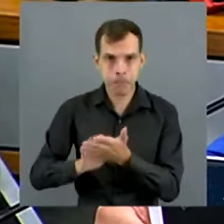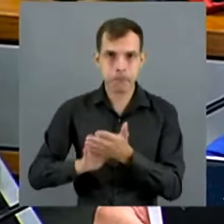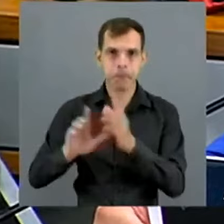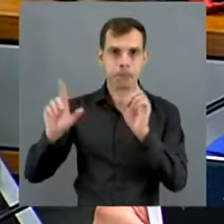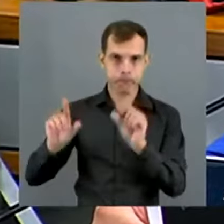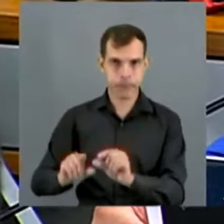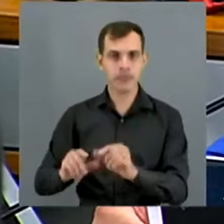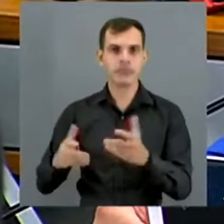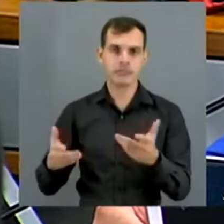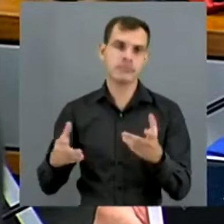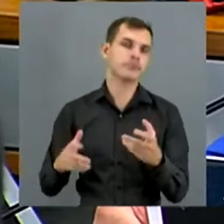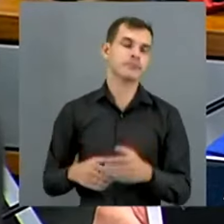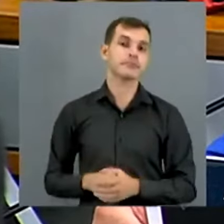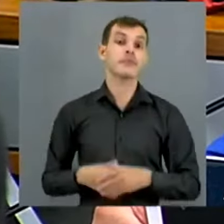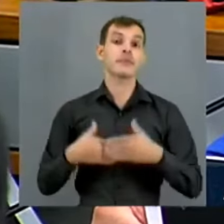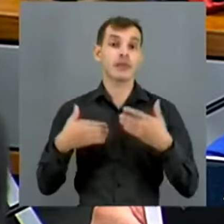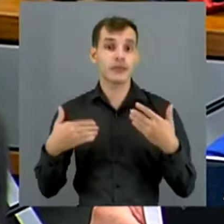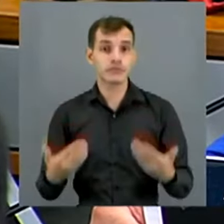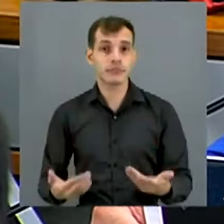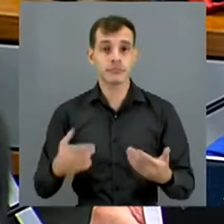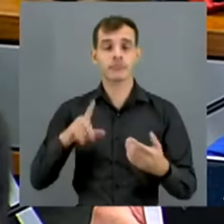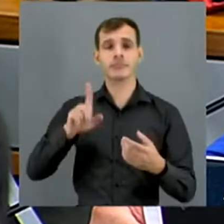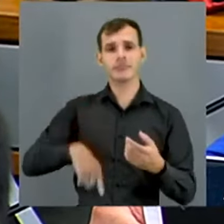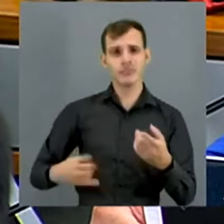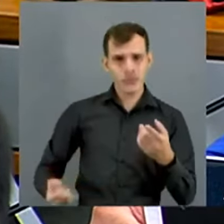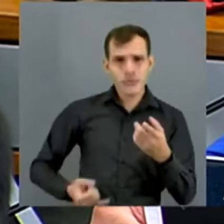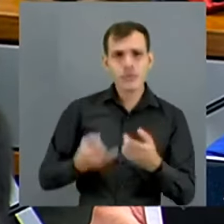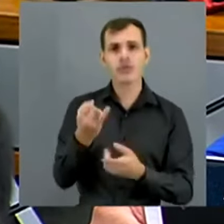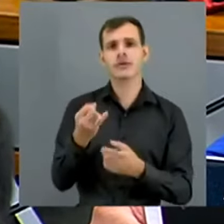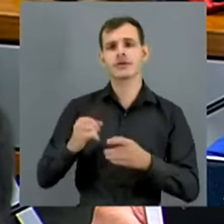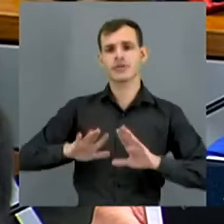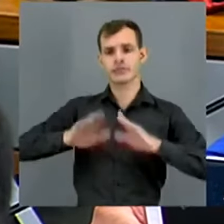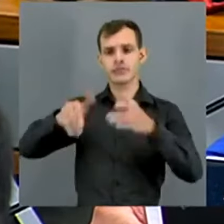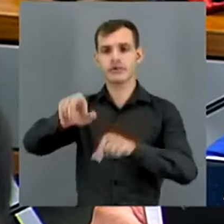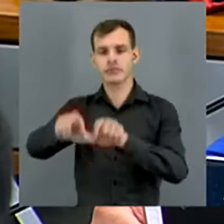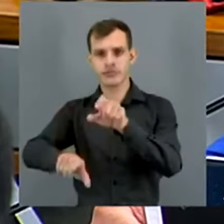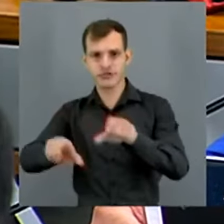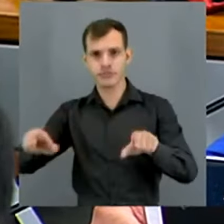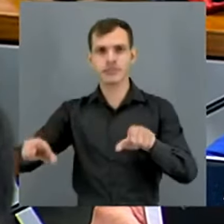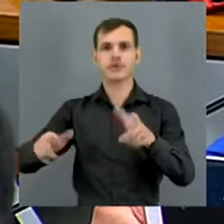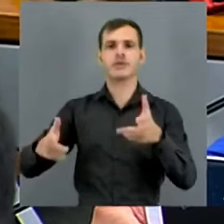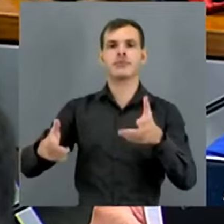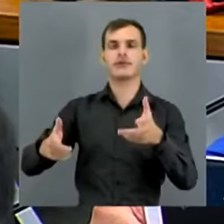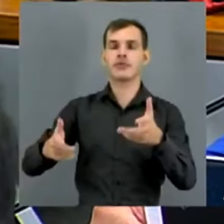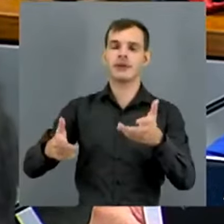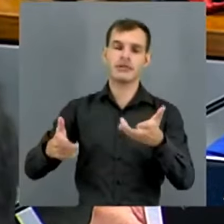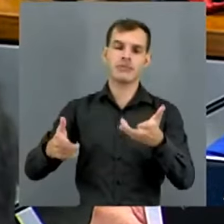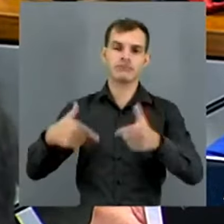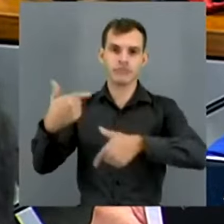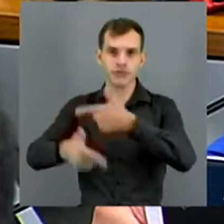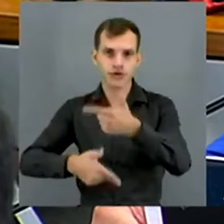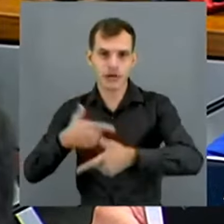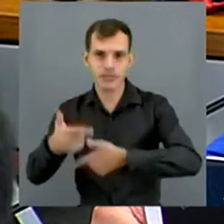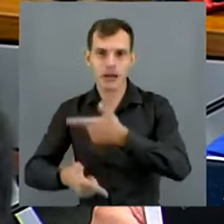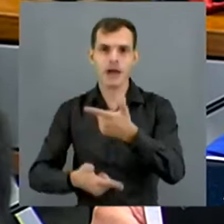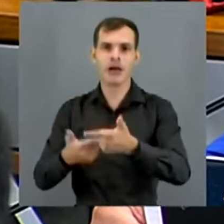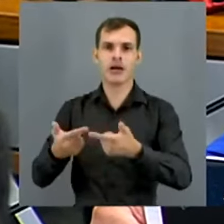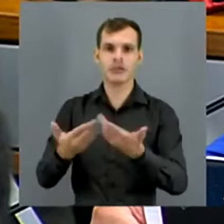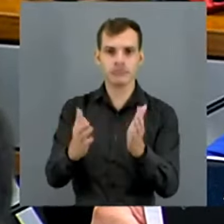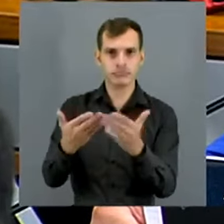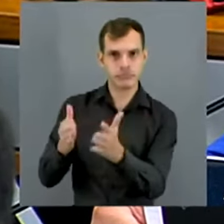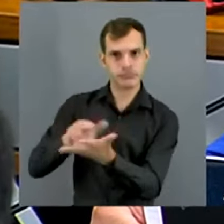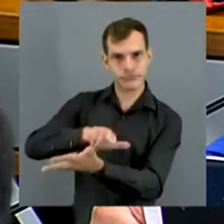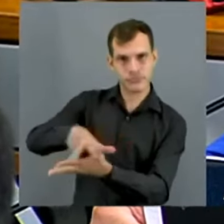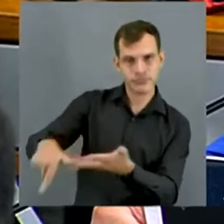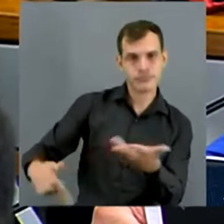investe, quem gera emprego. A nossa emenda 493, que trata do tratamento específico, né? A chamada emenda